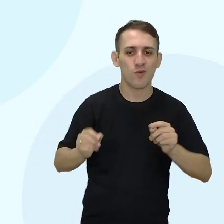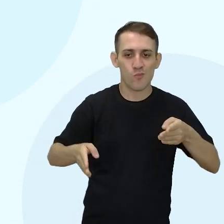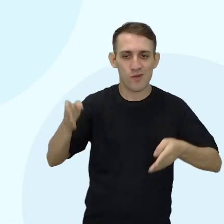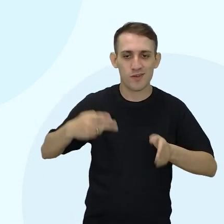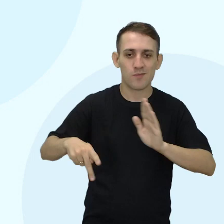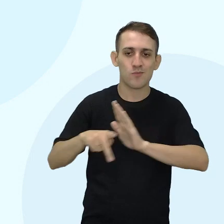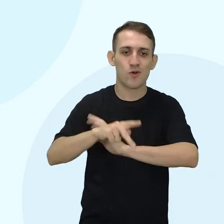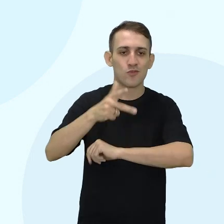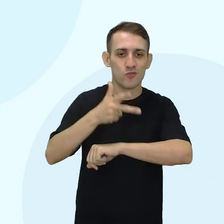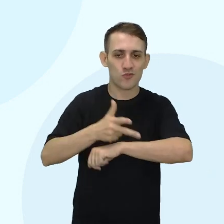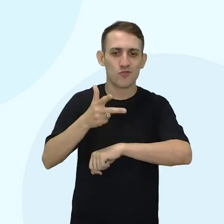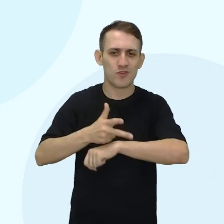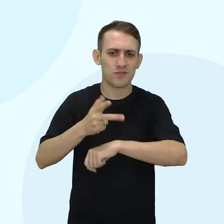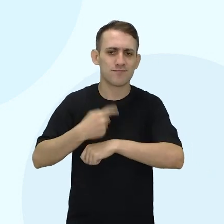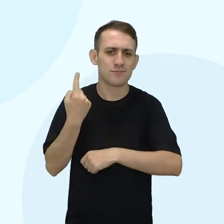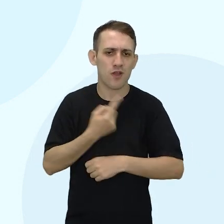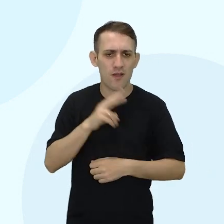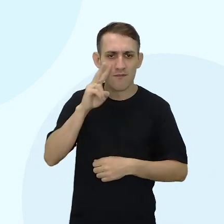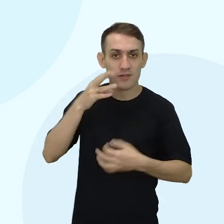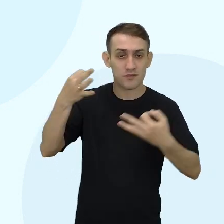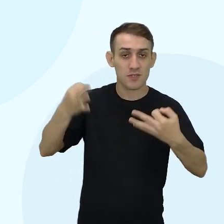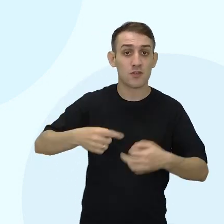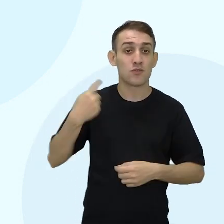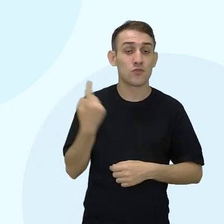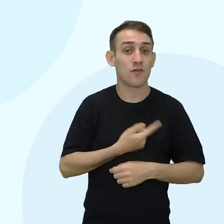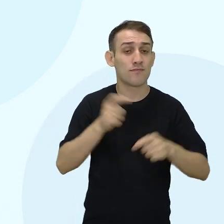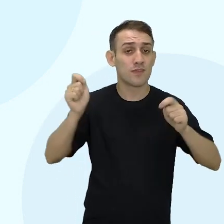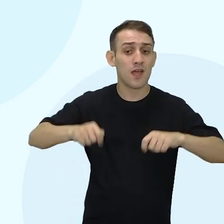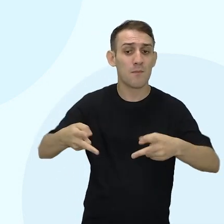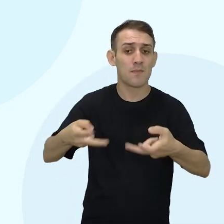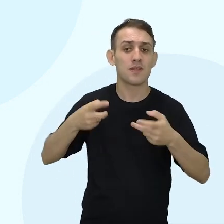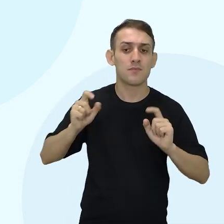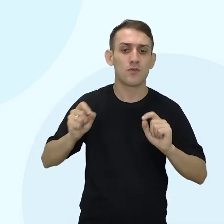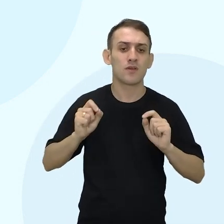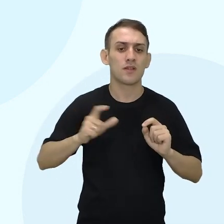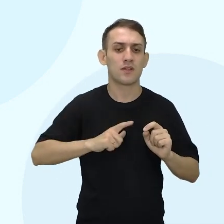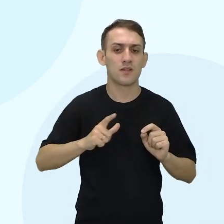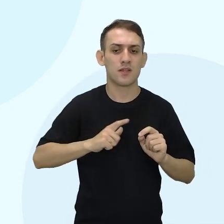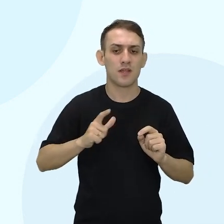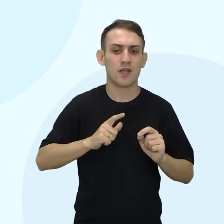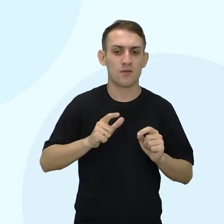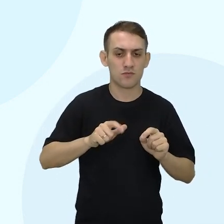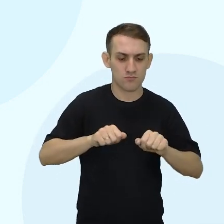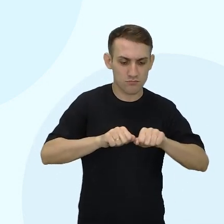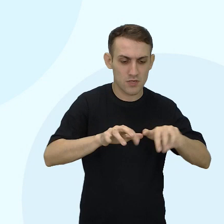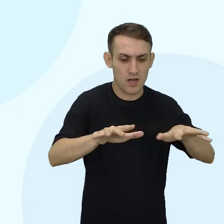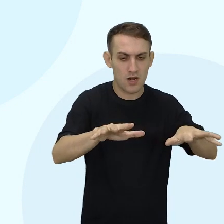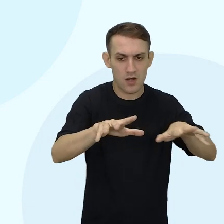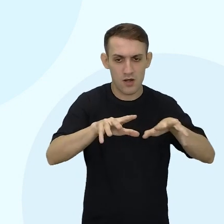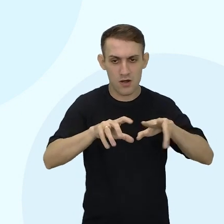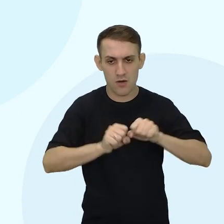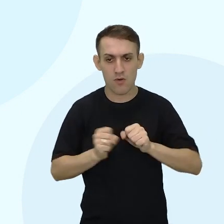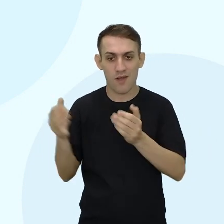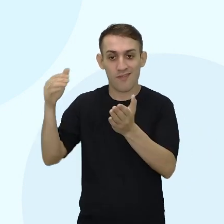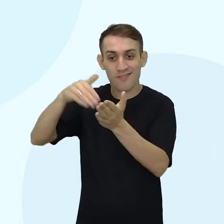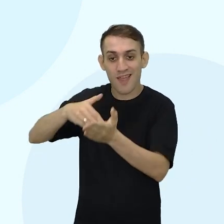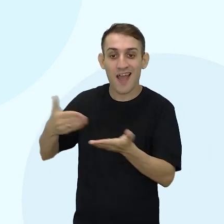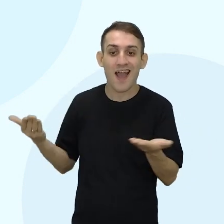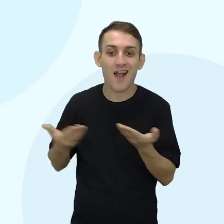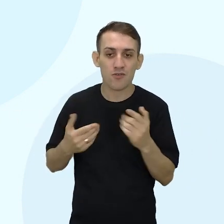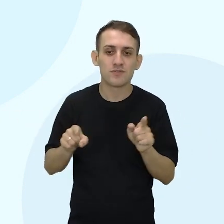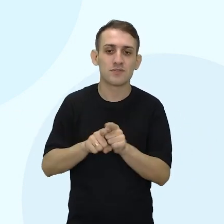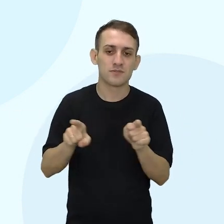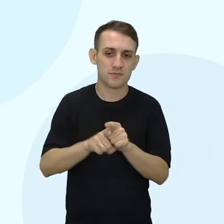no vídeo que está passando aqui para a gente. Então, a gente consegue perceber aí desde a colonização até os dias